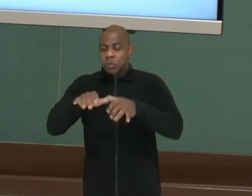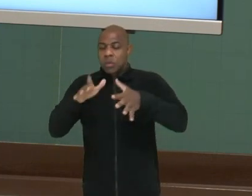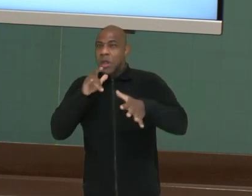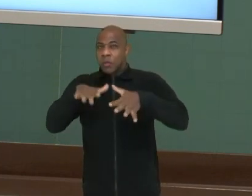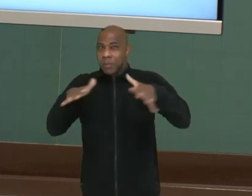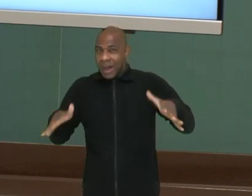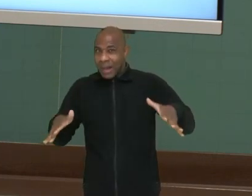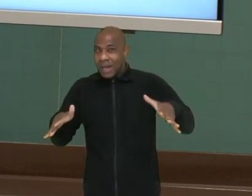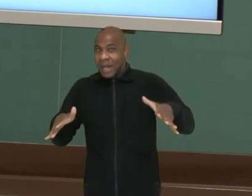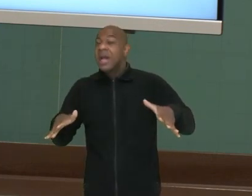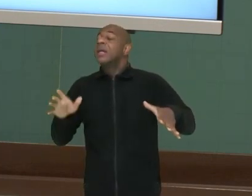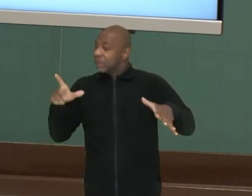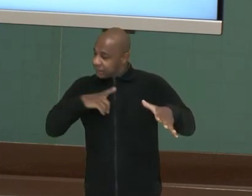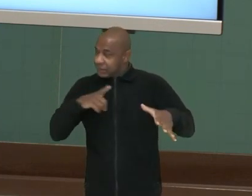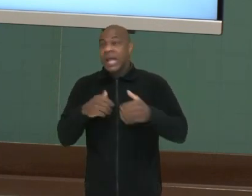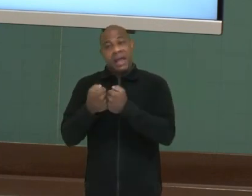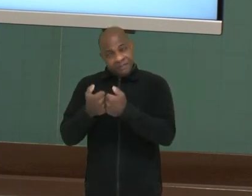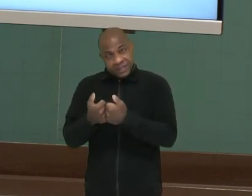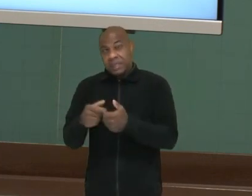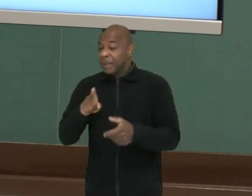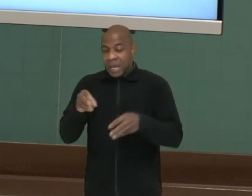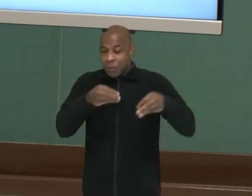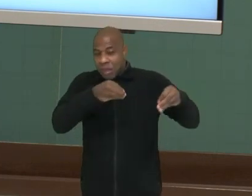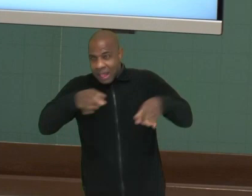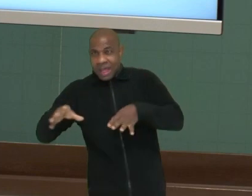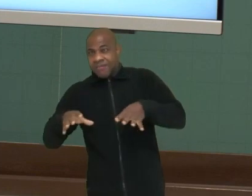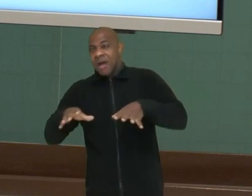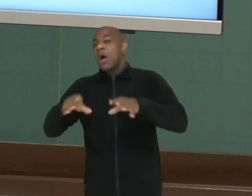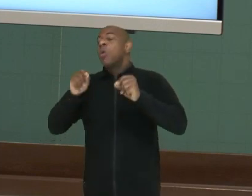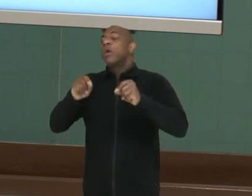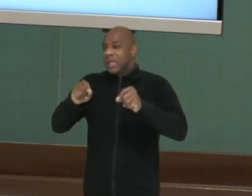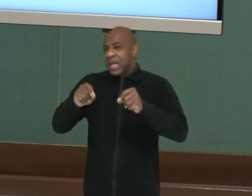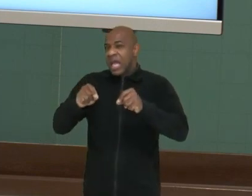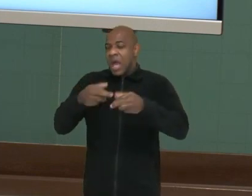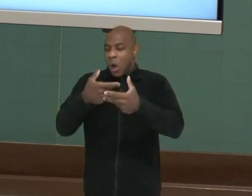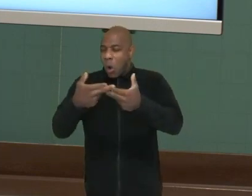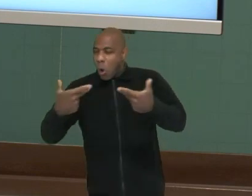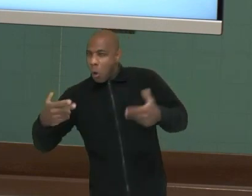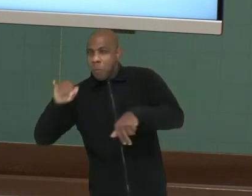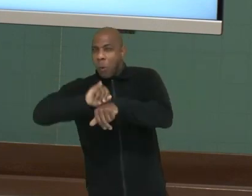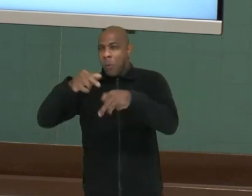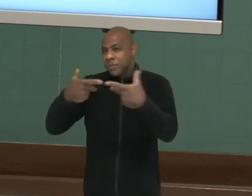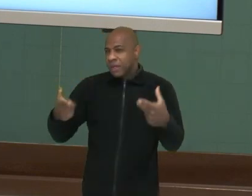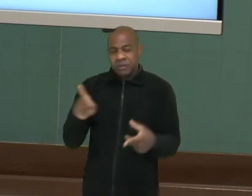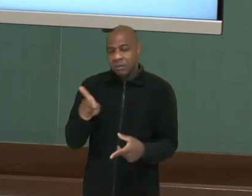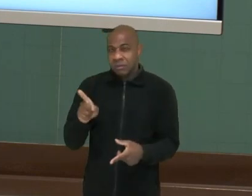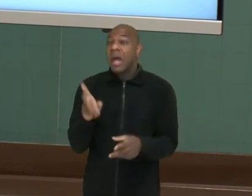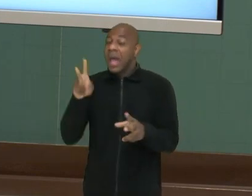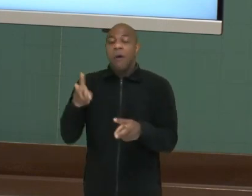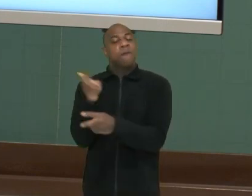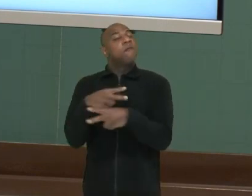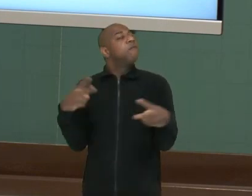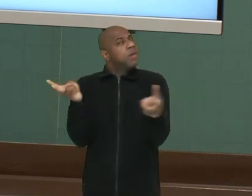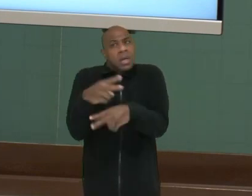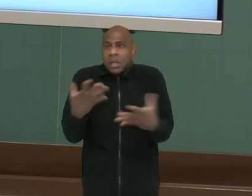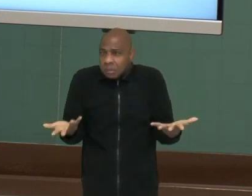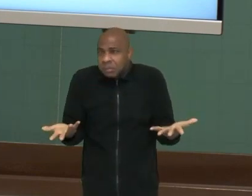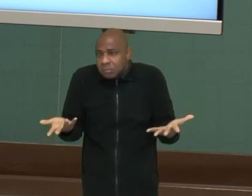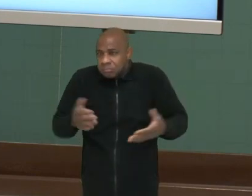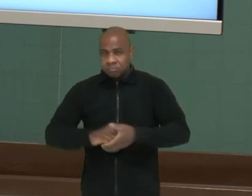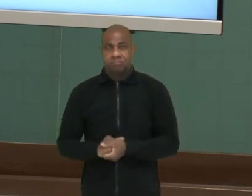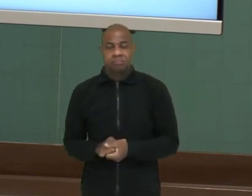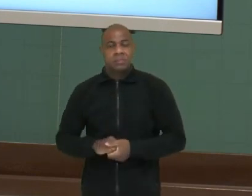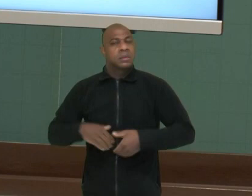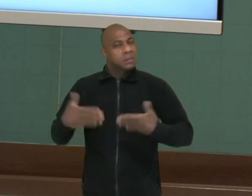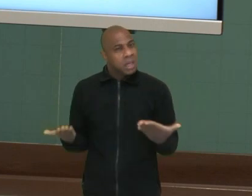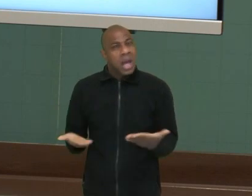ela que leva os objetos, tá? Você sabia que é o vento? É qualquer outra coisa, menos a onda